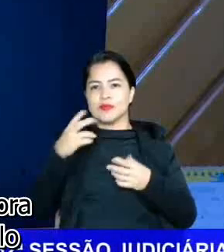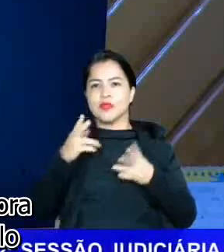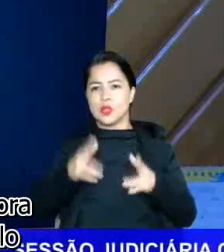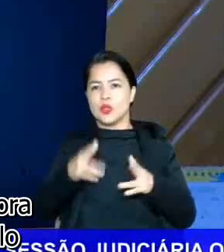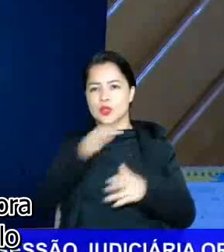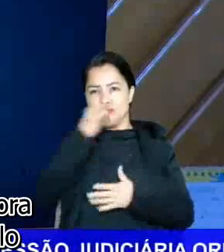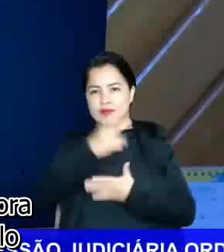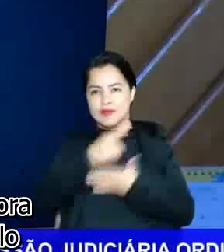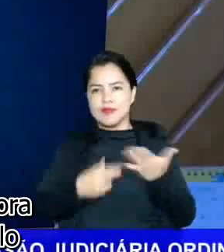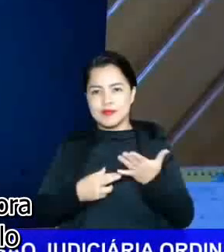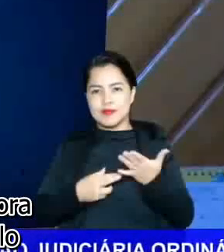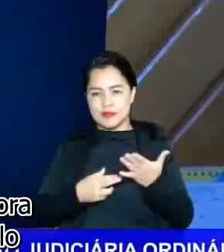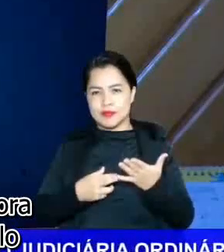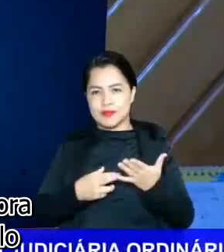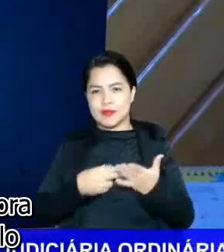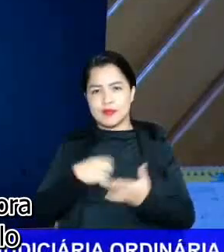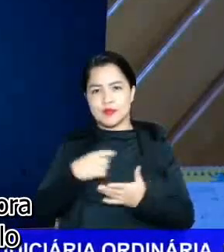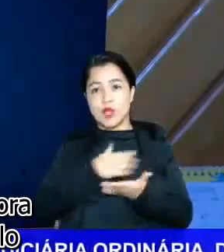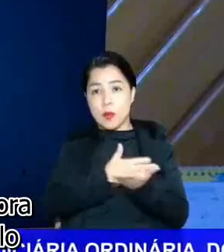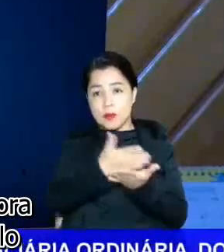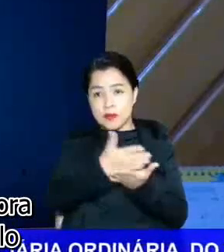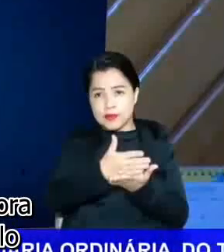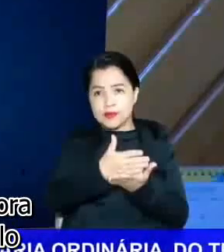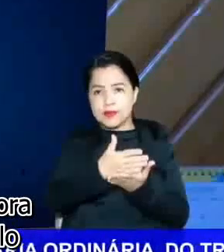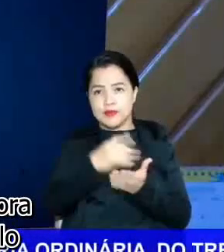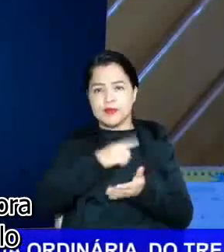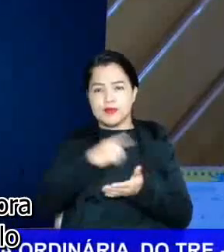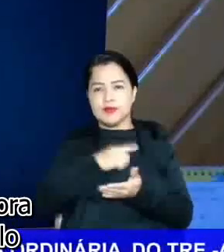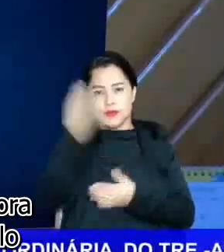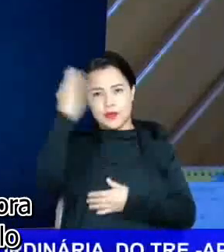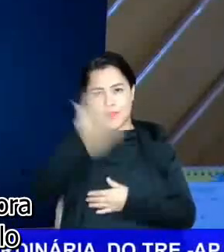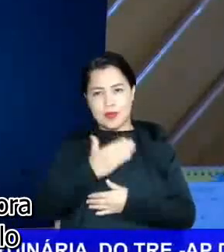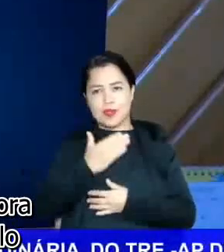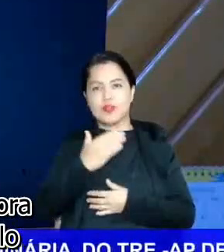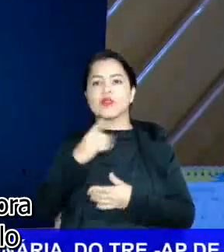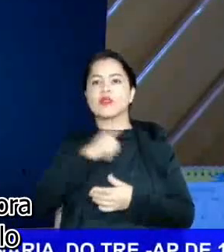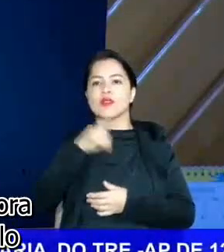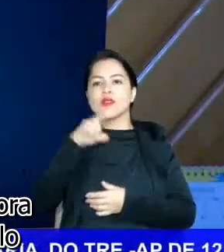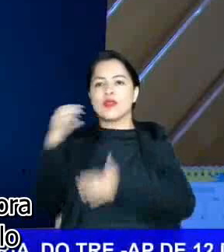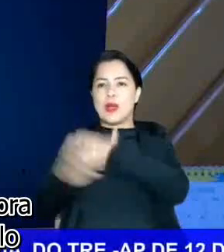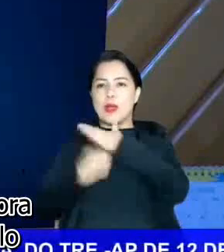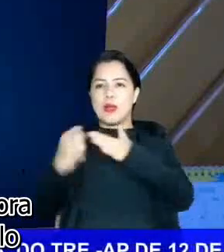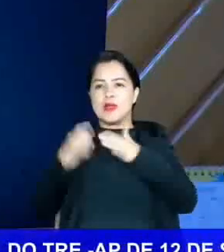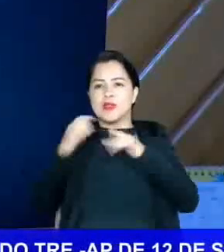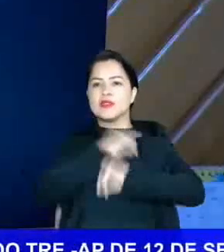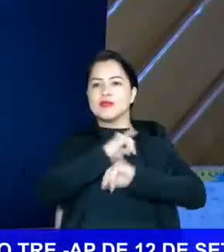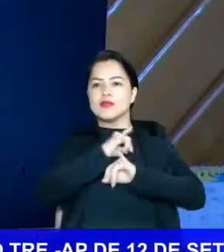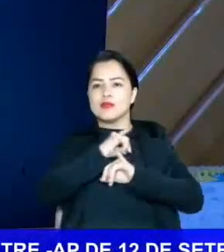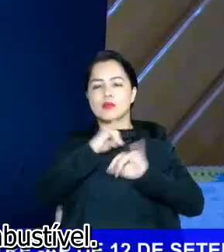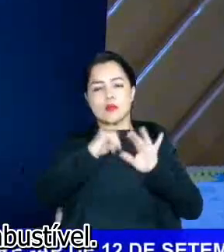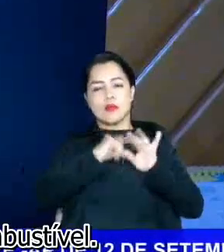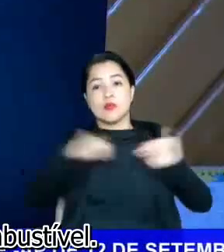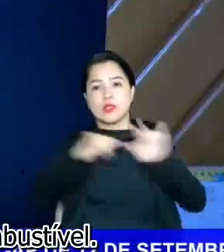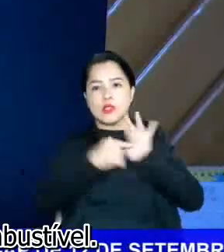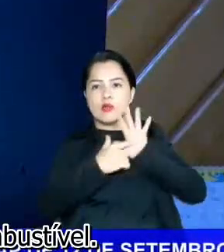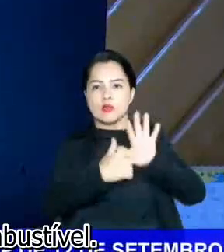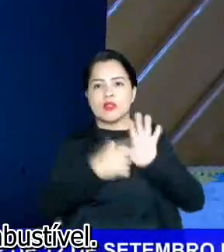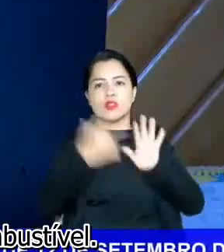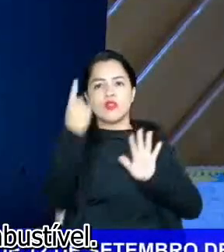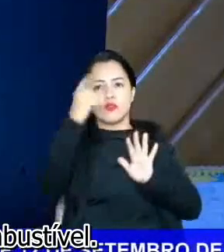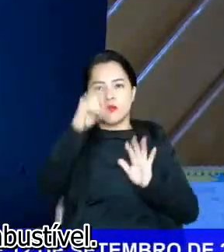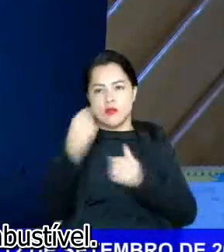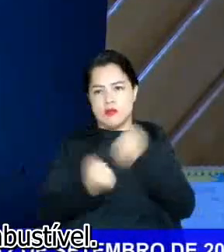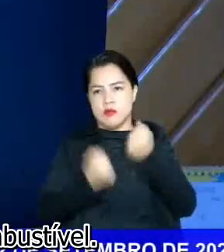relatora, a princípio, a prestadora de contas tinha declarado apenas um veículo para um